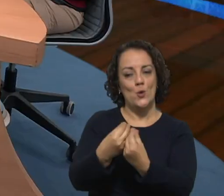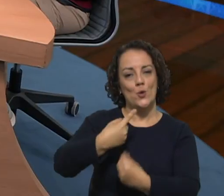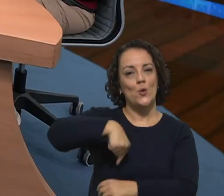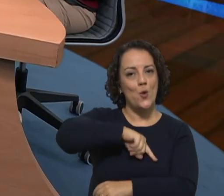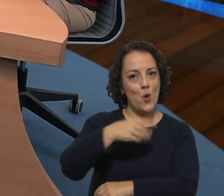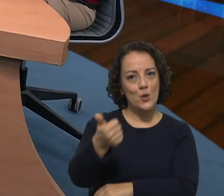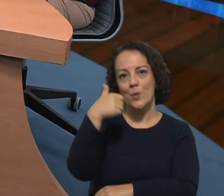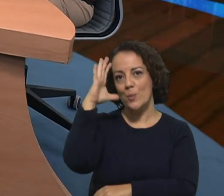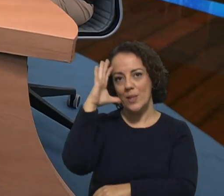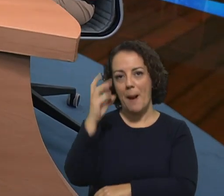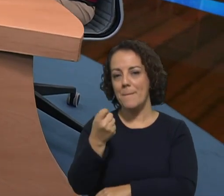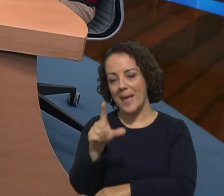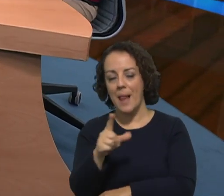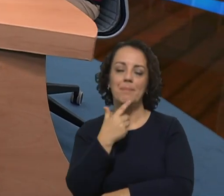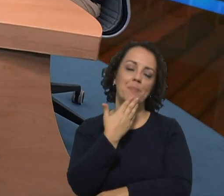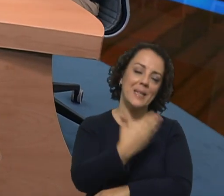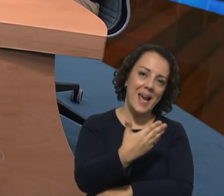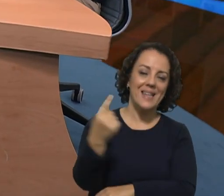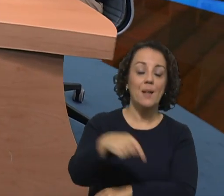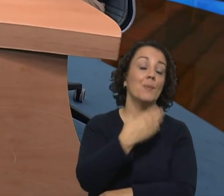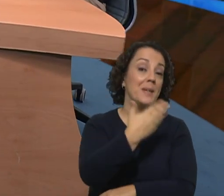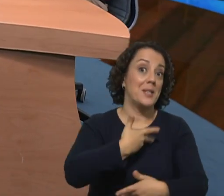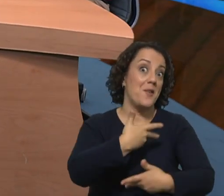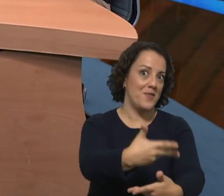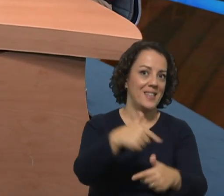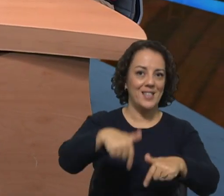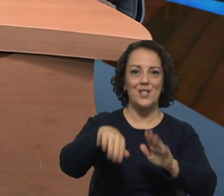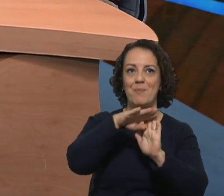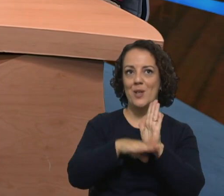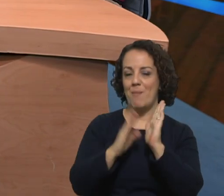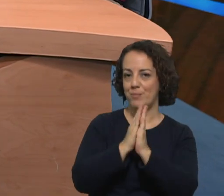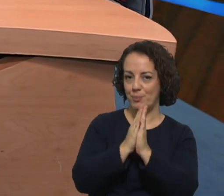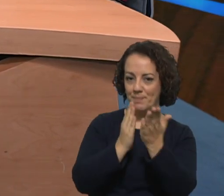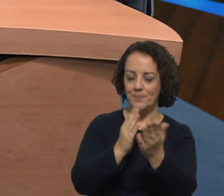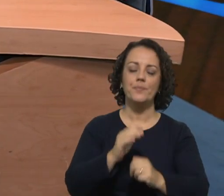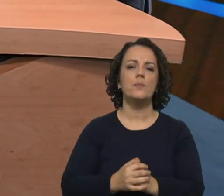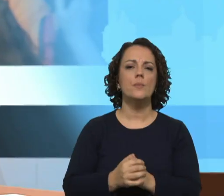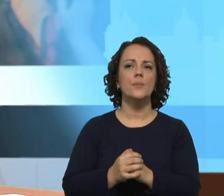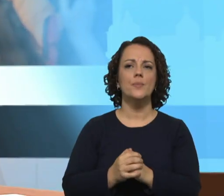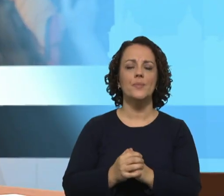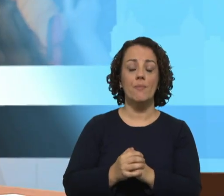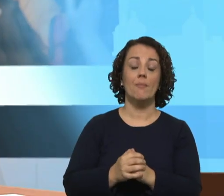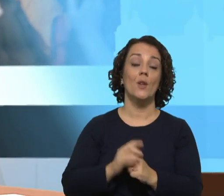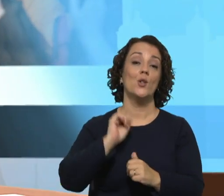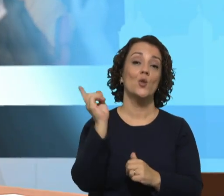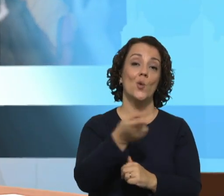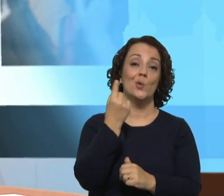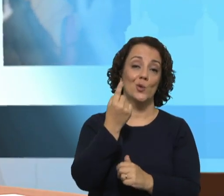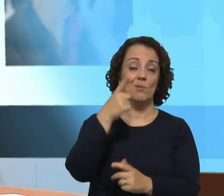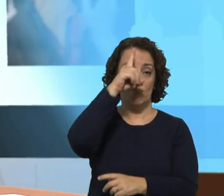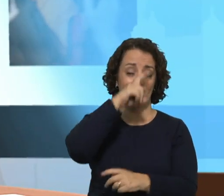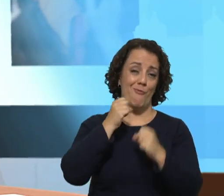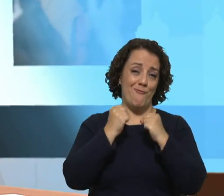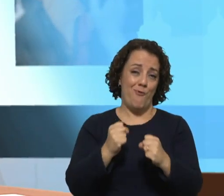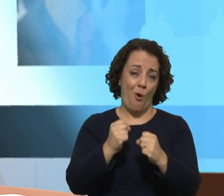tarde, Miguel. Obrigado, boa tarde. Obrigado por estares aqui no programa Eclésia. Todos ainda guardamos muito na